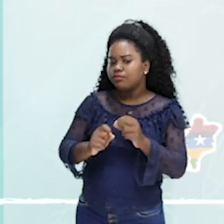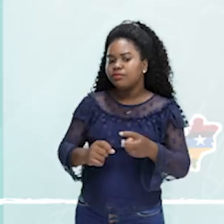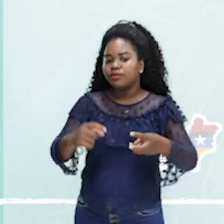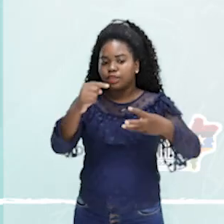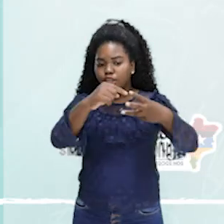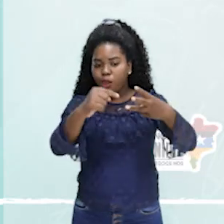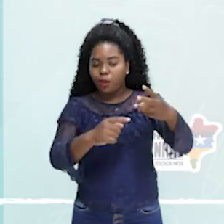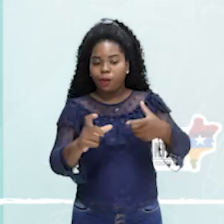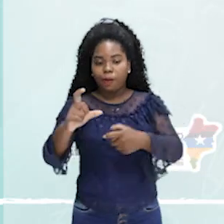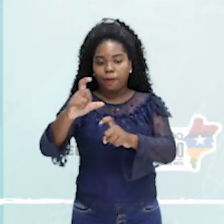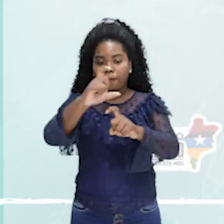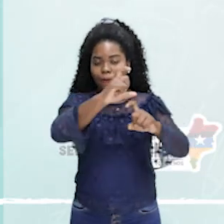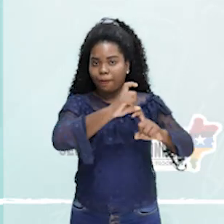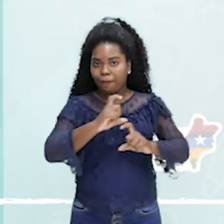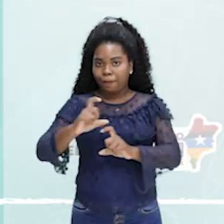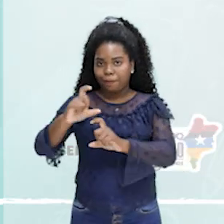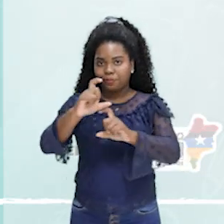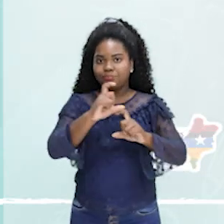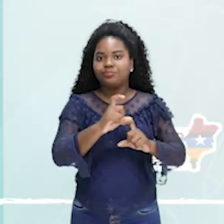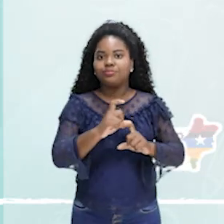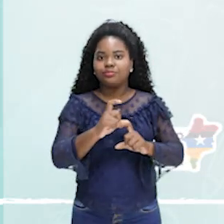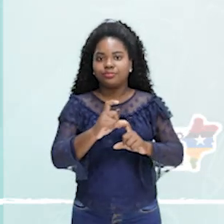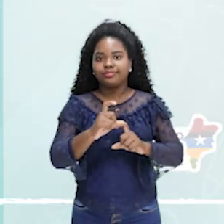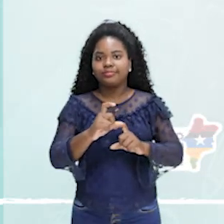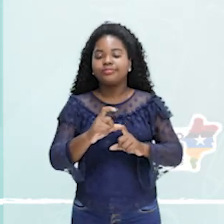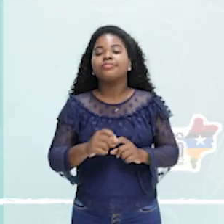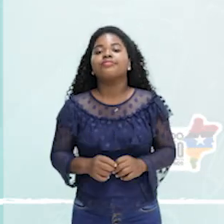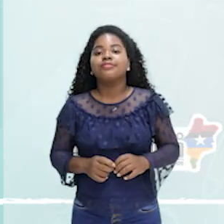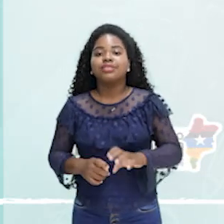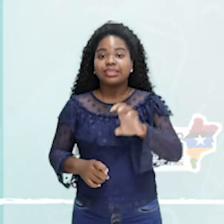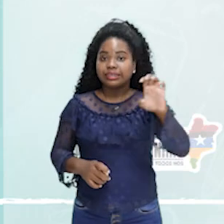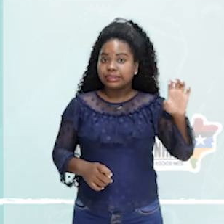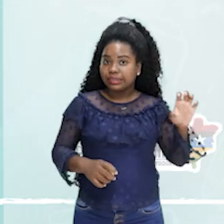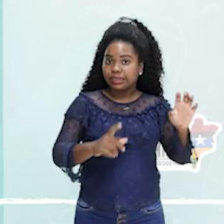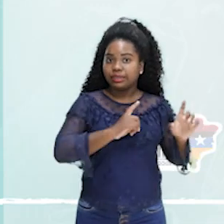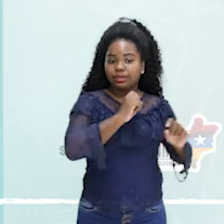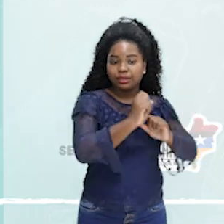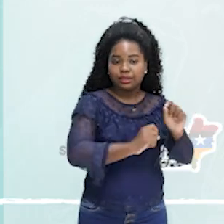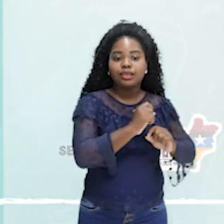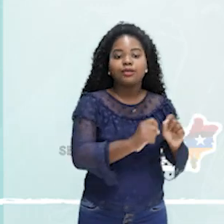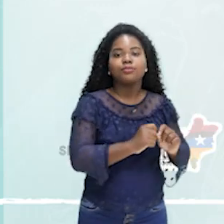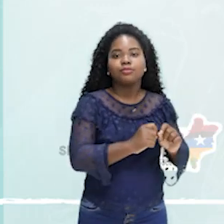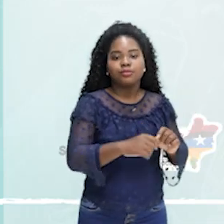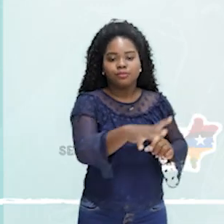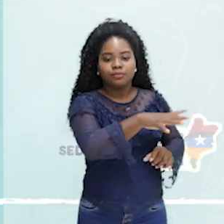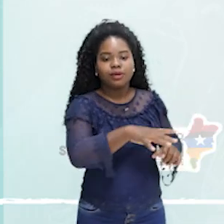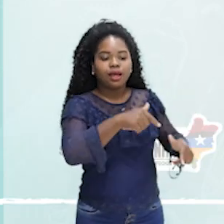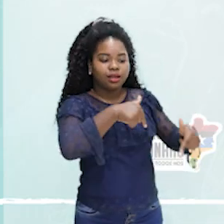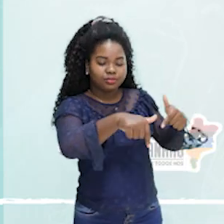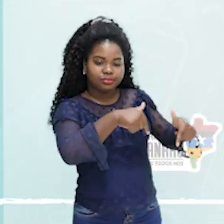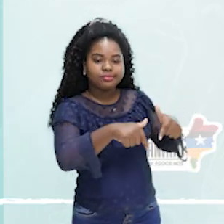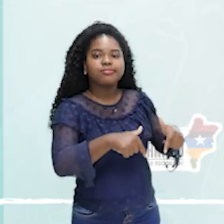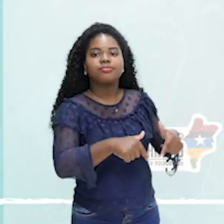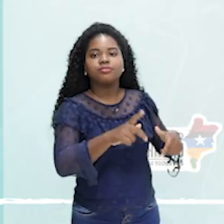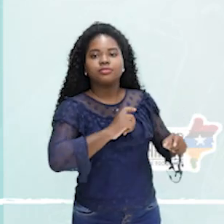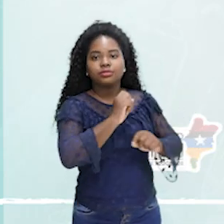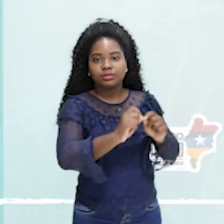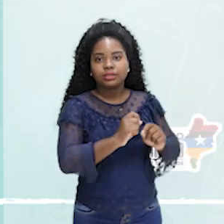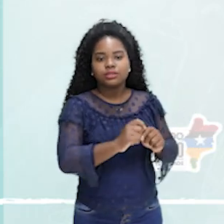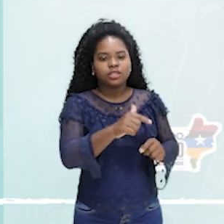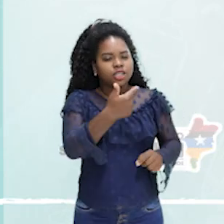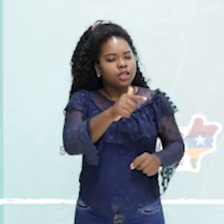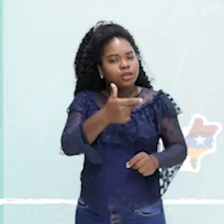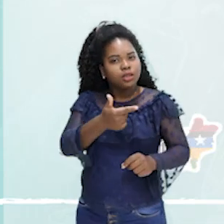3 quadrinhos. Na tua esquerda, nós temos uma agência de empregos, escrito assim, ó, não